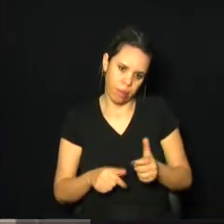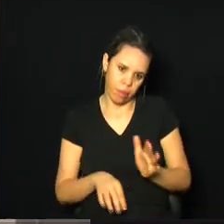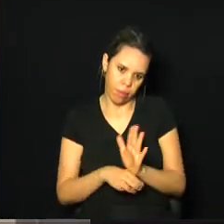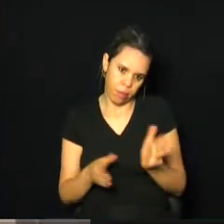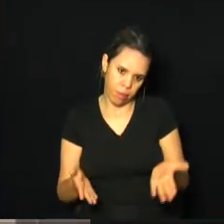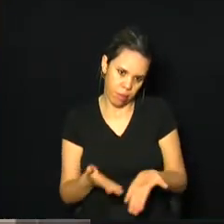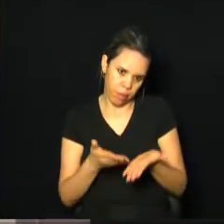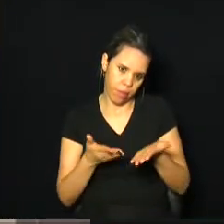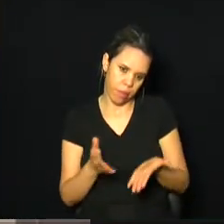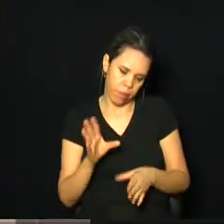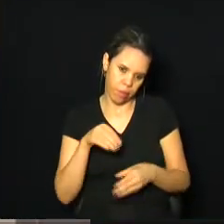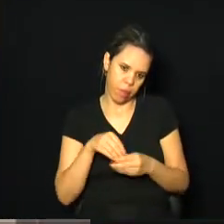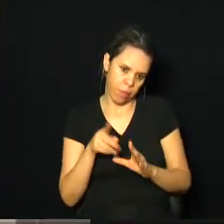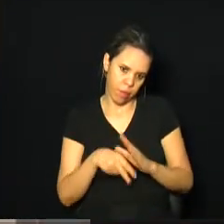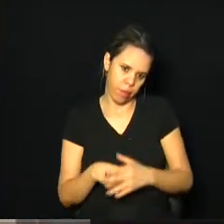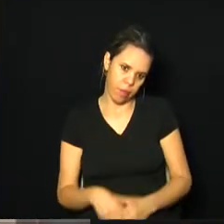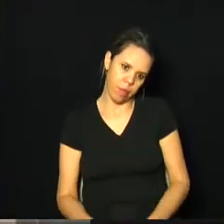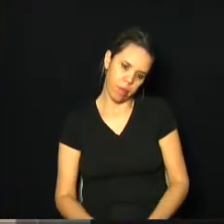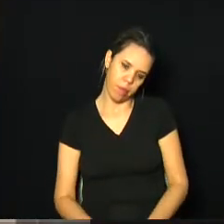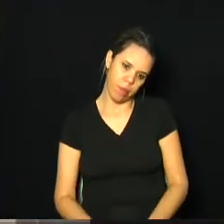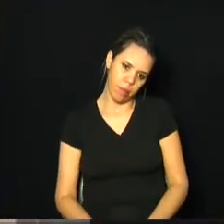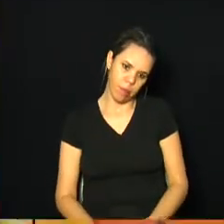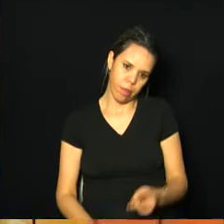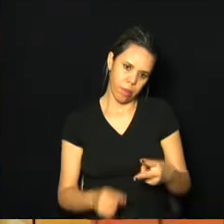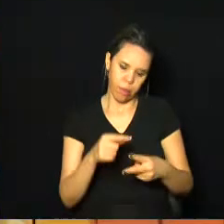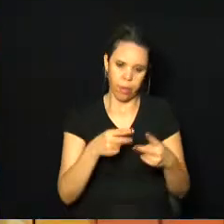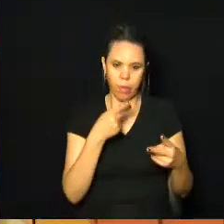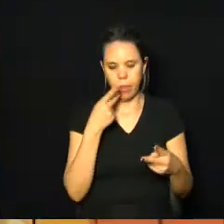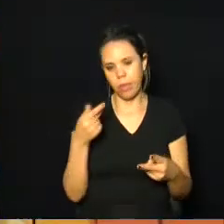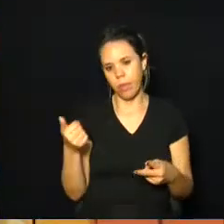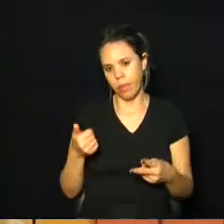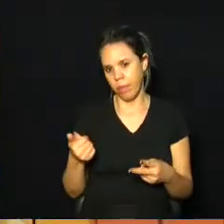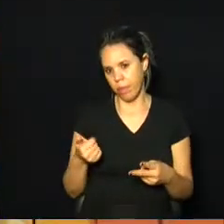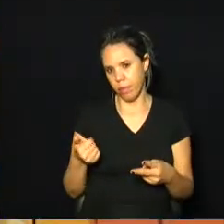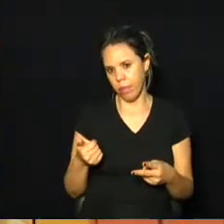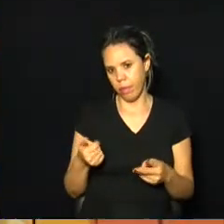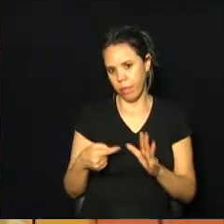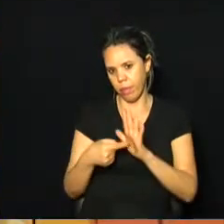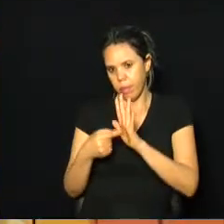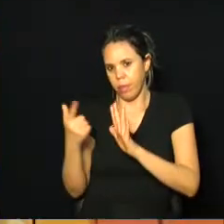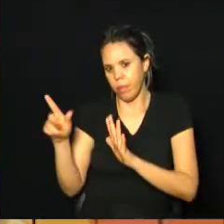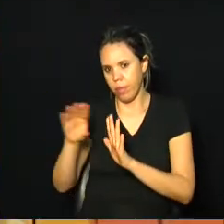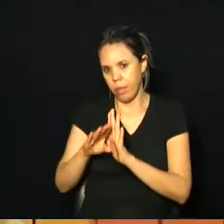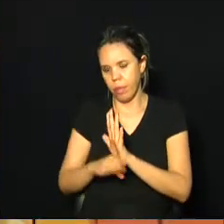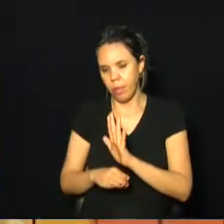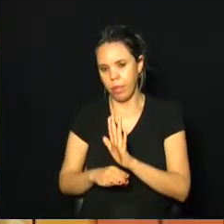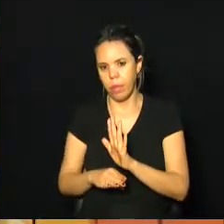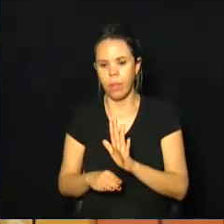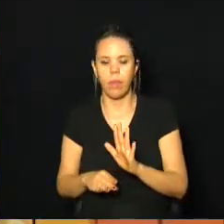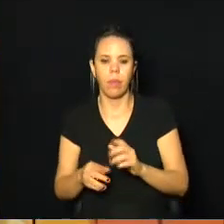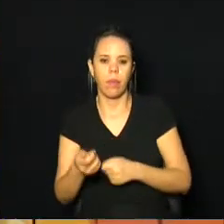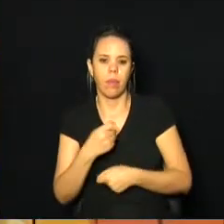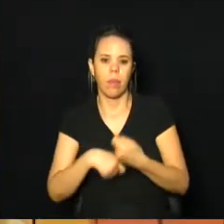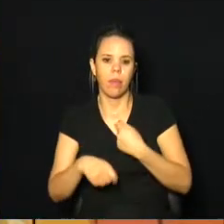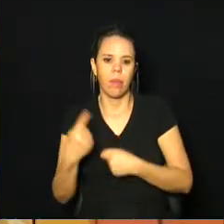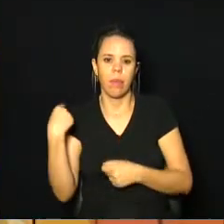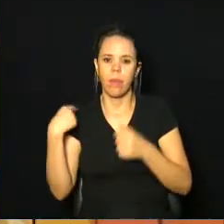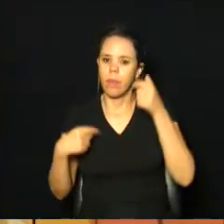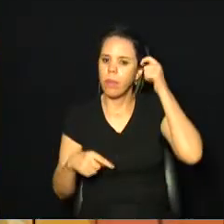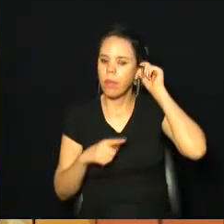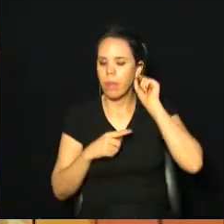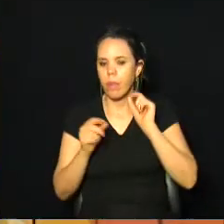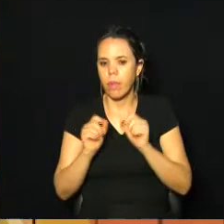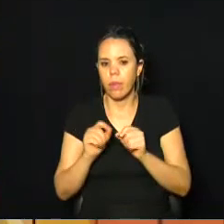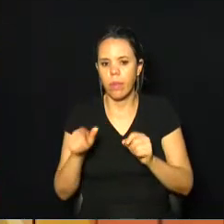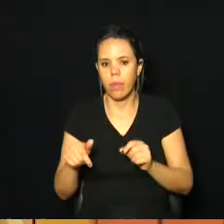ajudando, né, dentro dos projetos. Dois comentários. O primeiro, eu apresento outro programa Questão de Ordem e recentemente eu